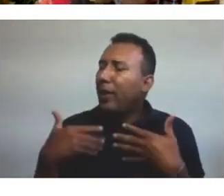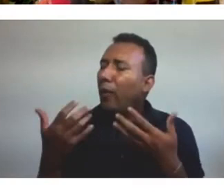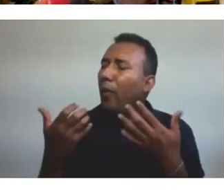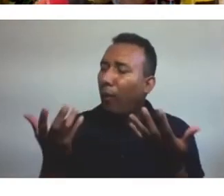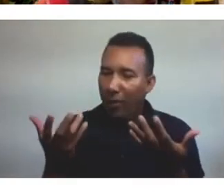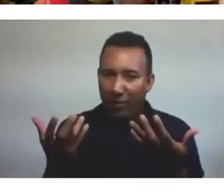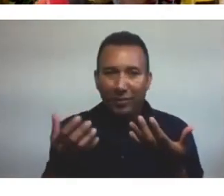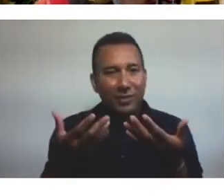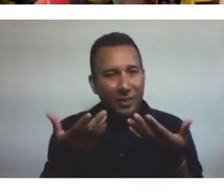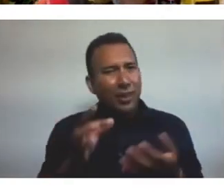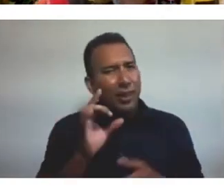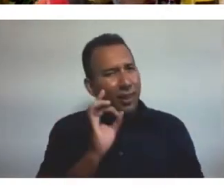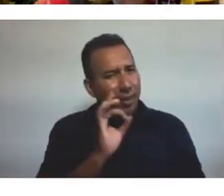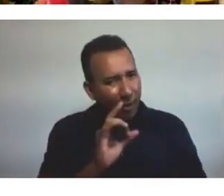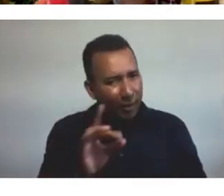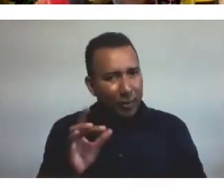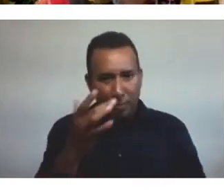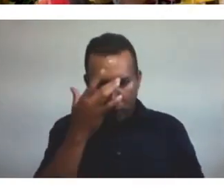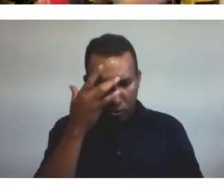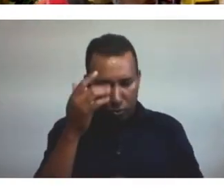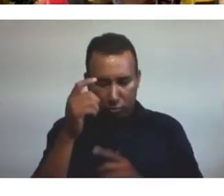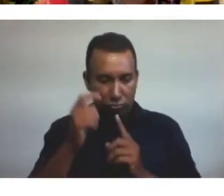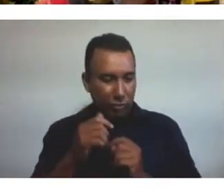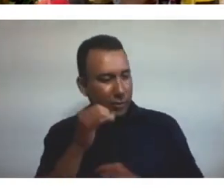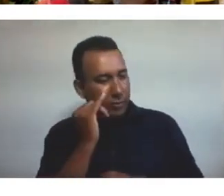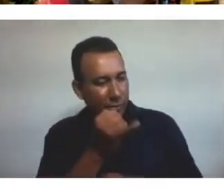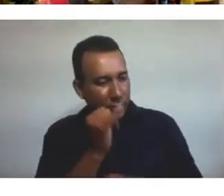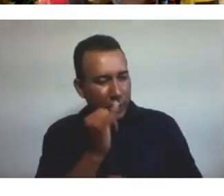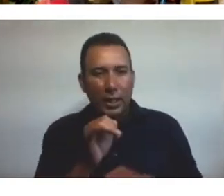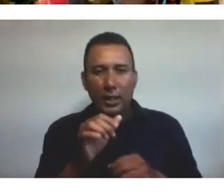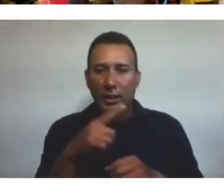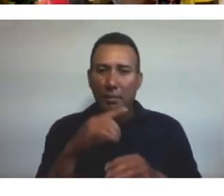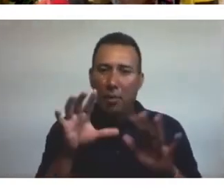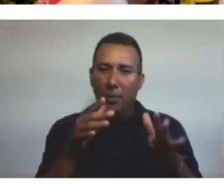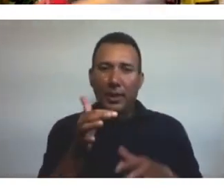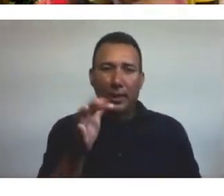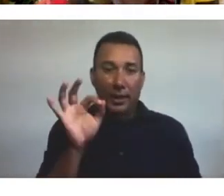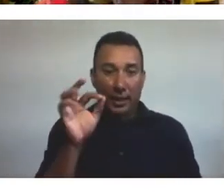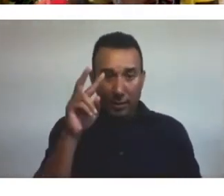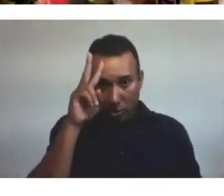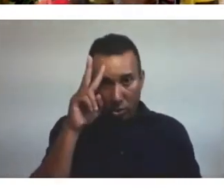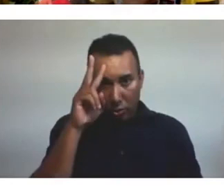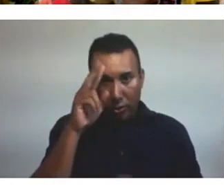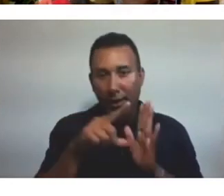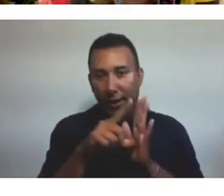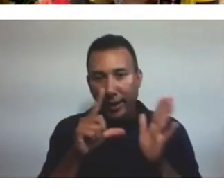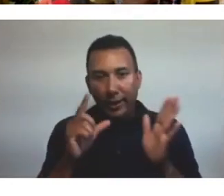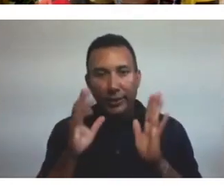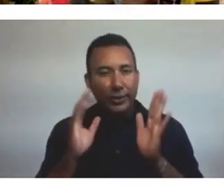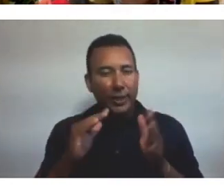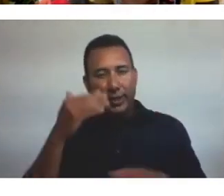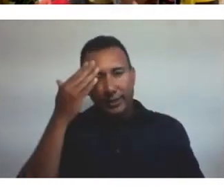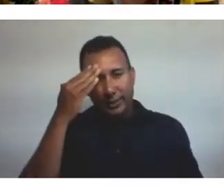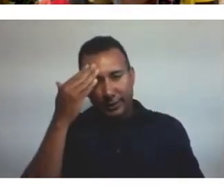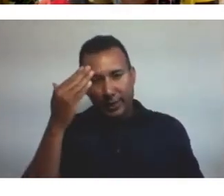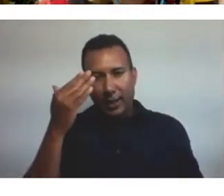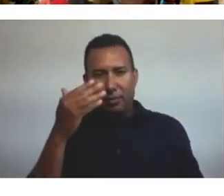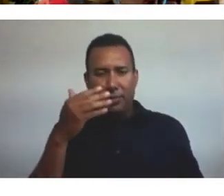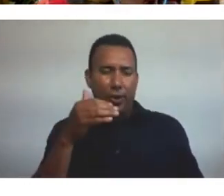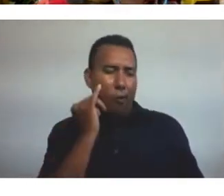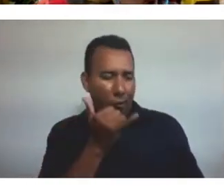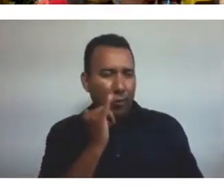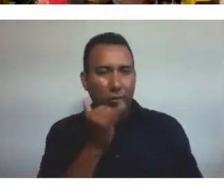Então, cada um dos nossos contadores tem um leque de 10 histórias que eles ensaiaram e que eles sabem